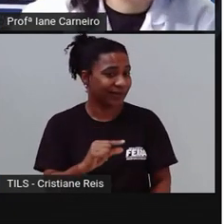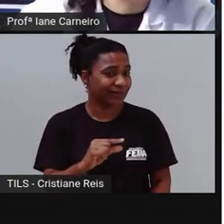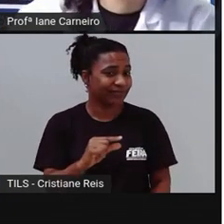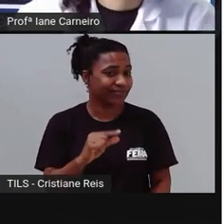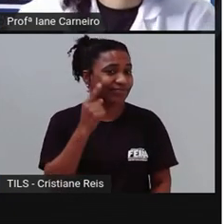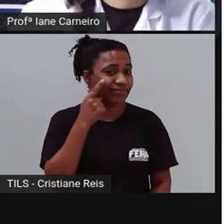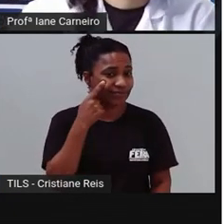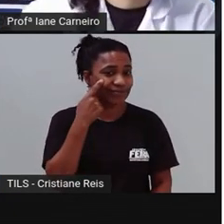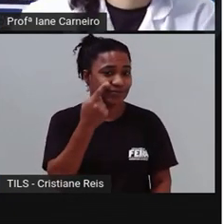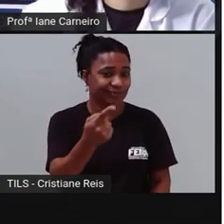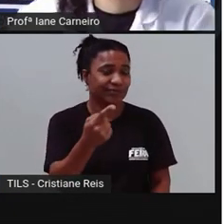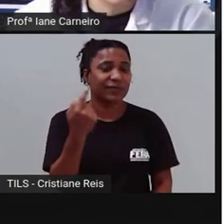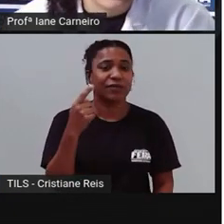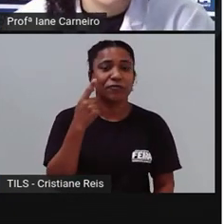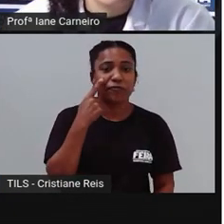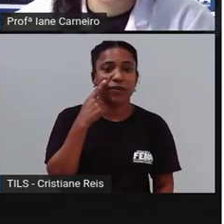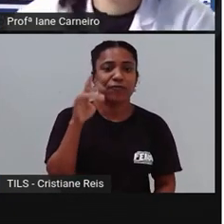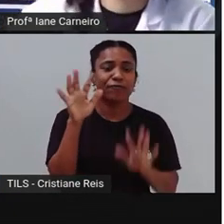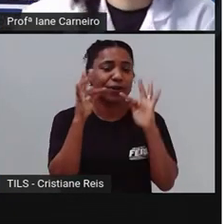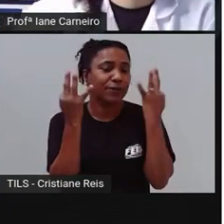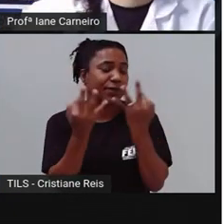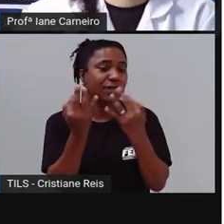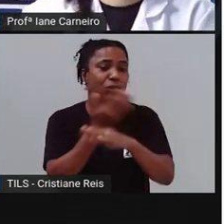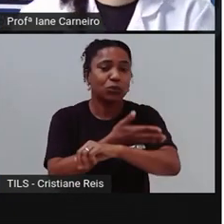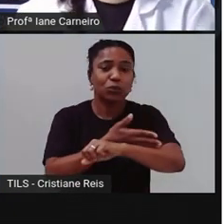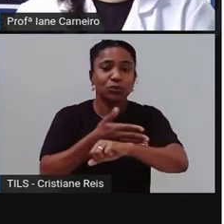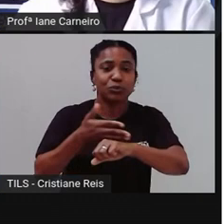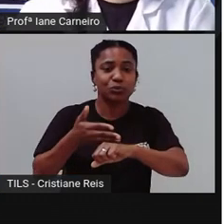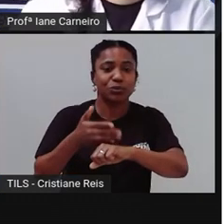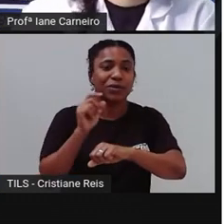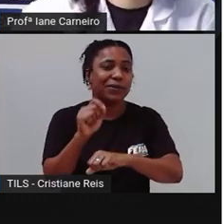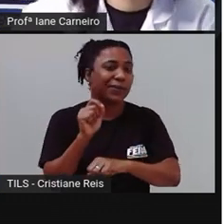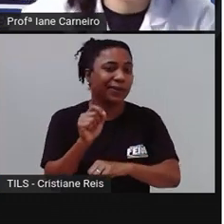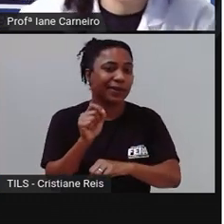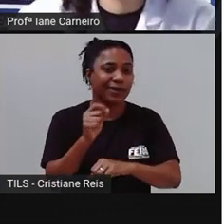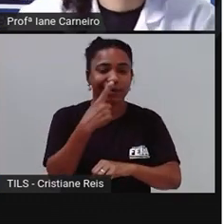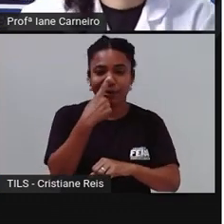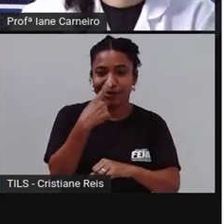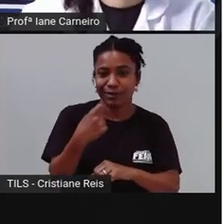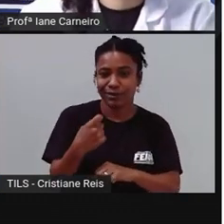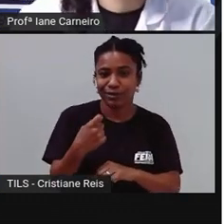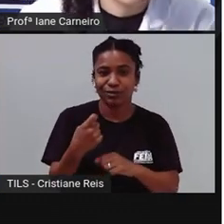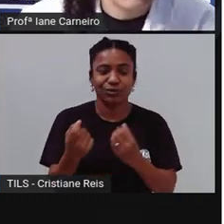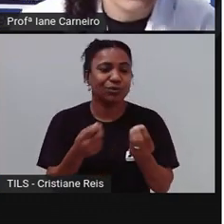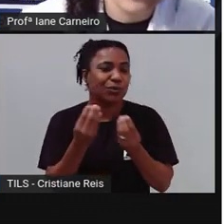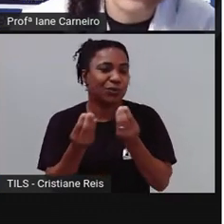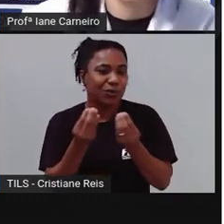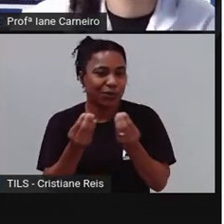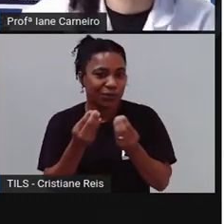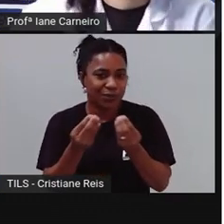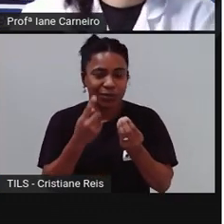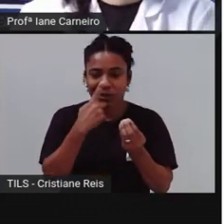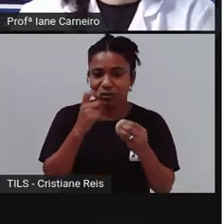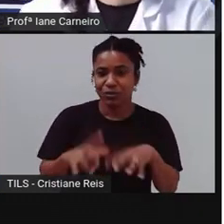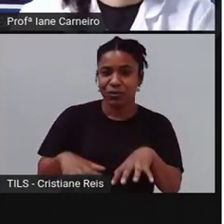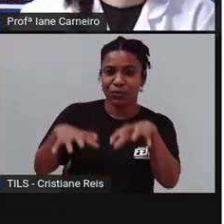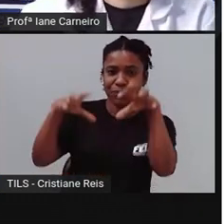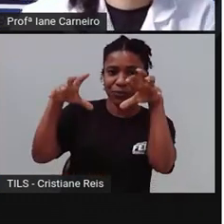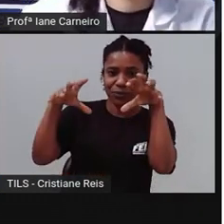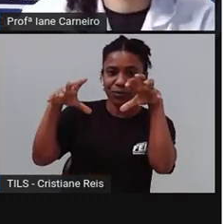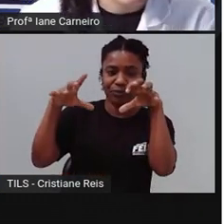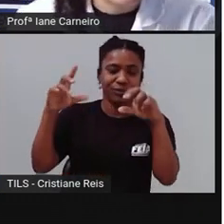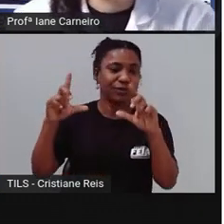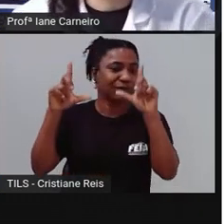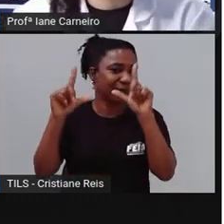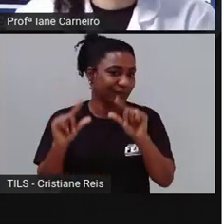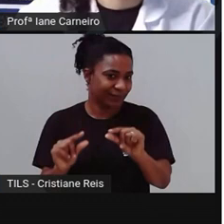vocês precisam ver os hábitos de vocês, né? Para ver como é que vocês estão produzindo lixo? Quantos de lixo estão produzindo? Será que podia